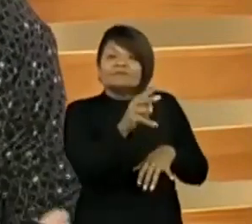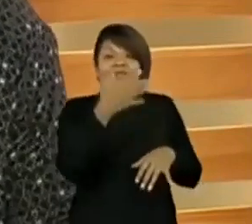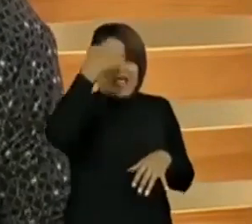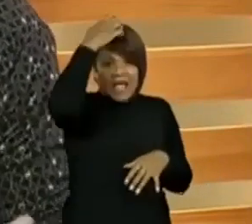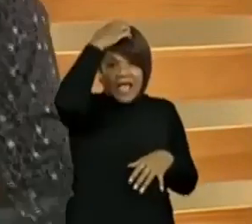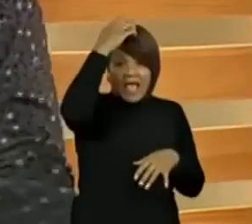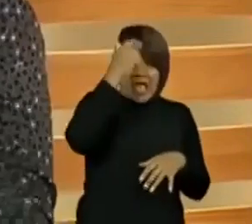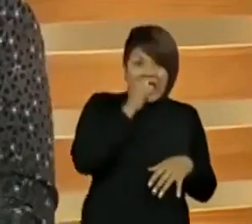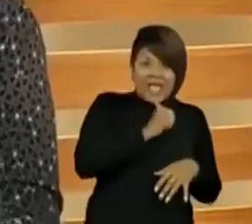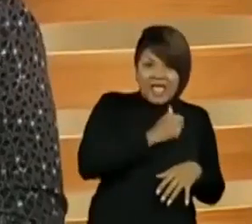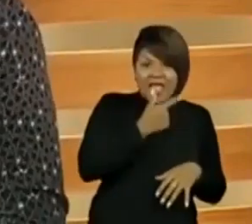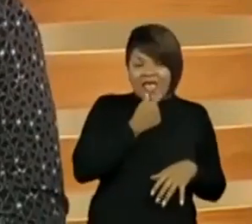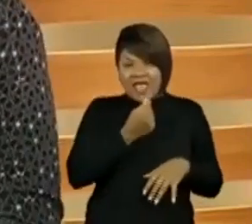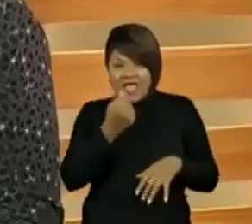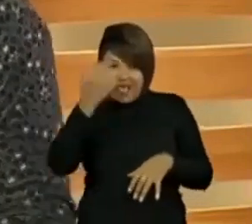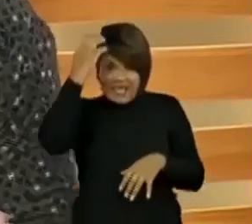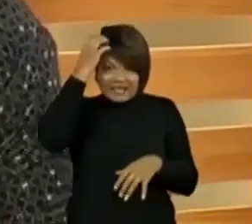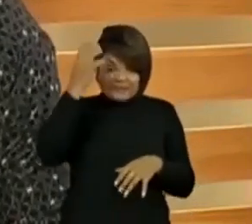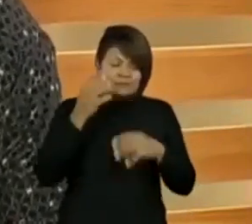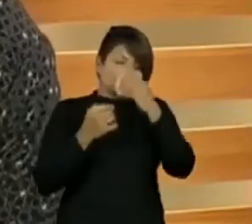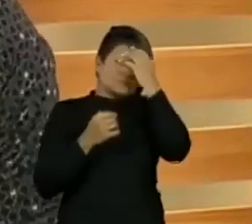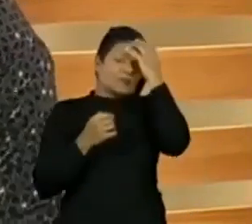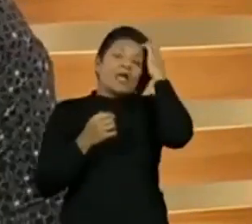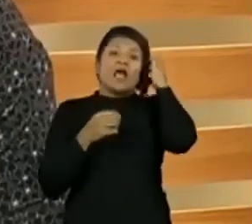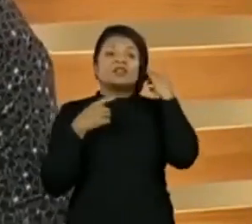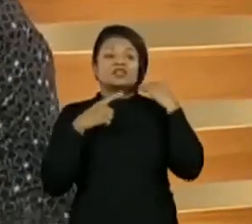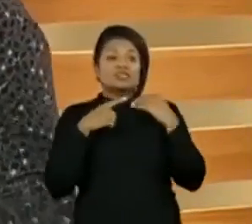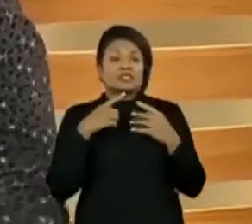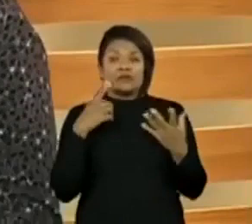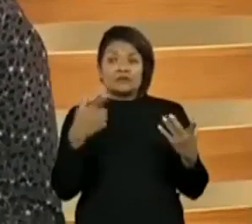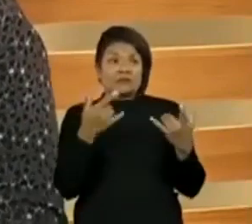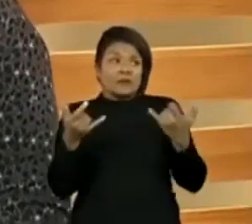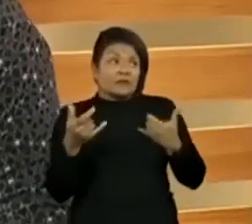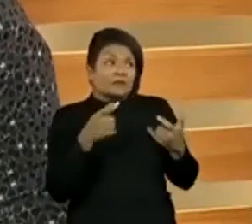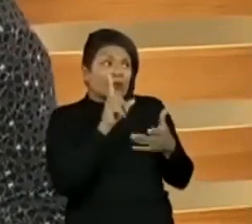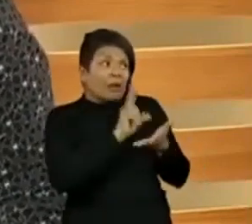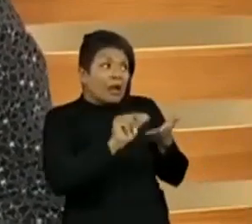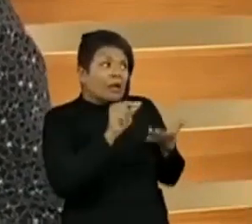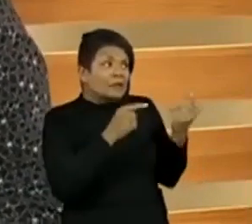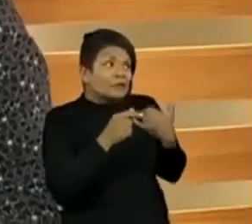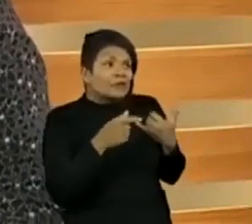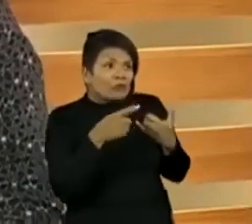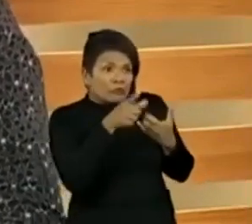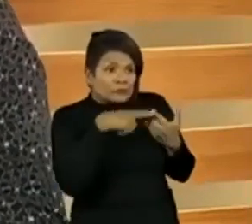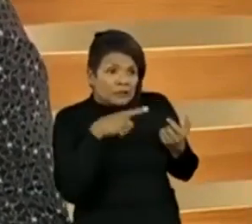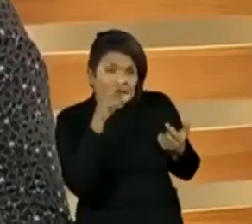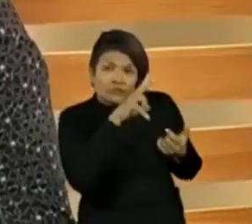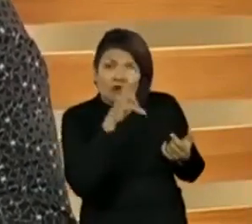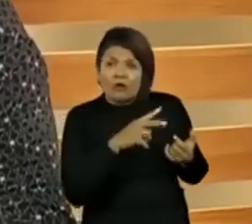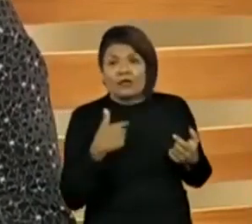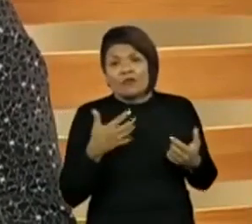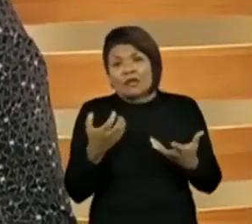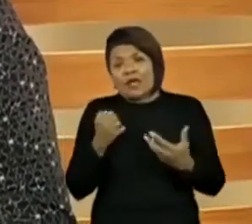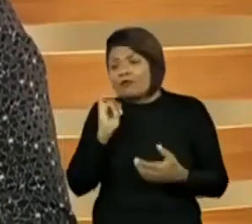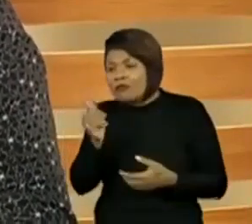queria as histórias, que a águia havia dito que eles tinham as histórias, que ela queria tanto contar para ninar seus